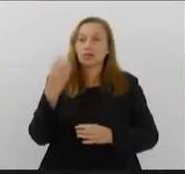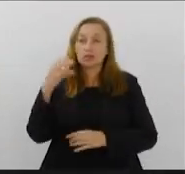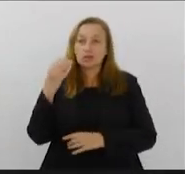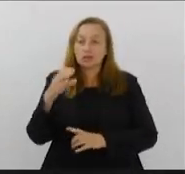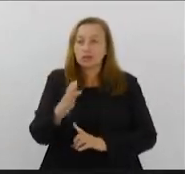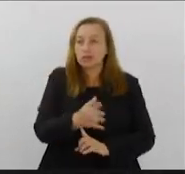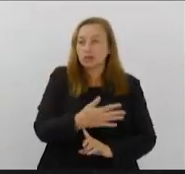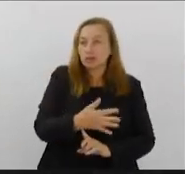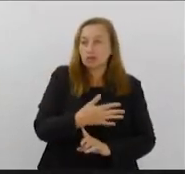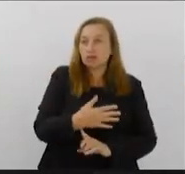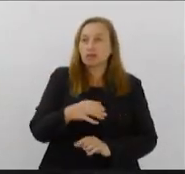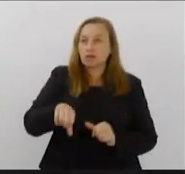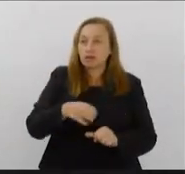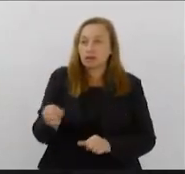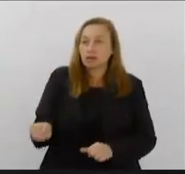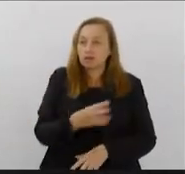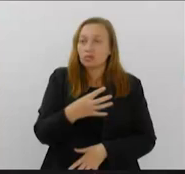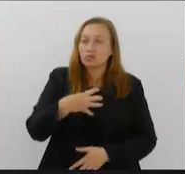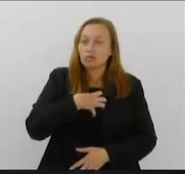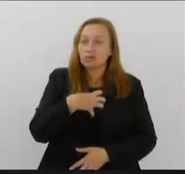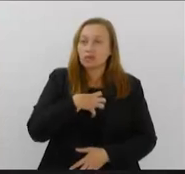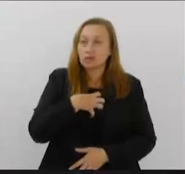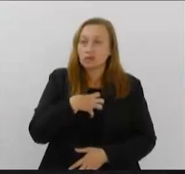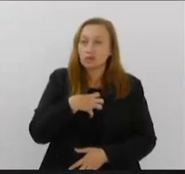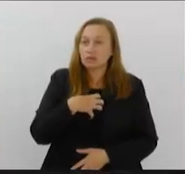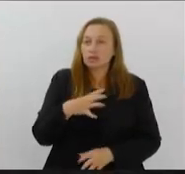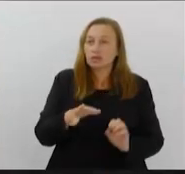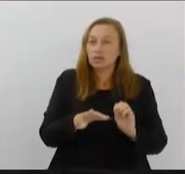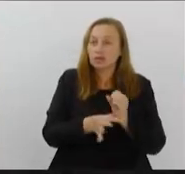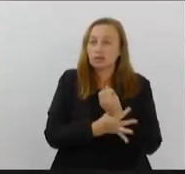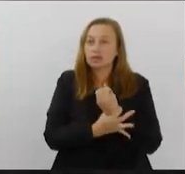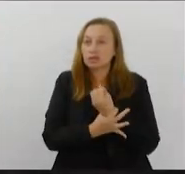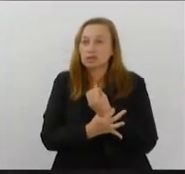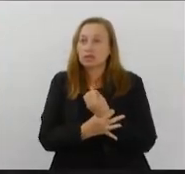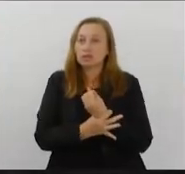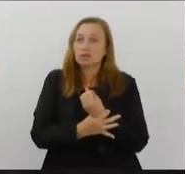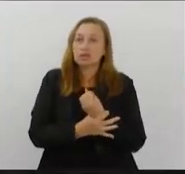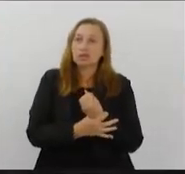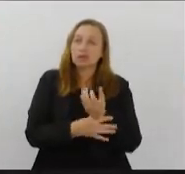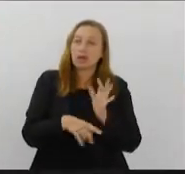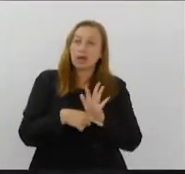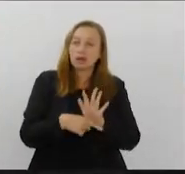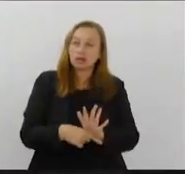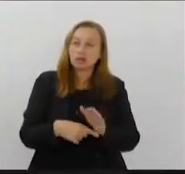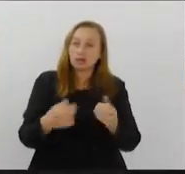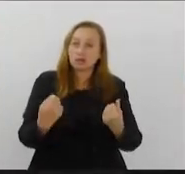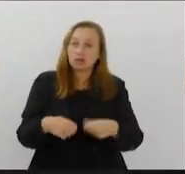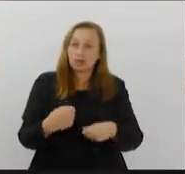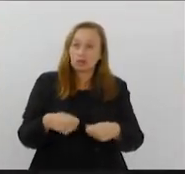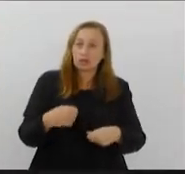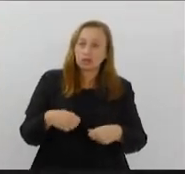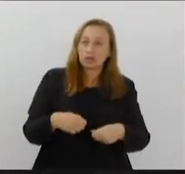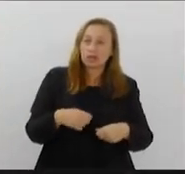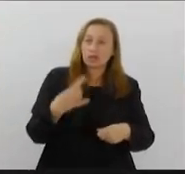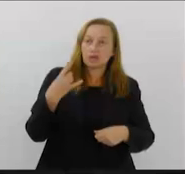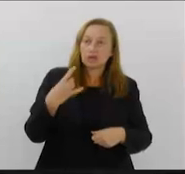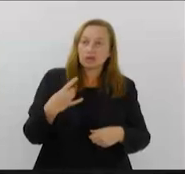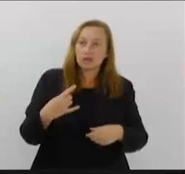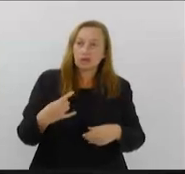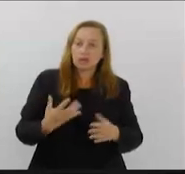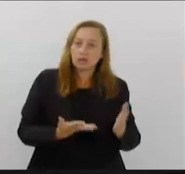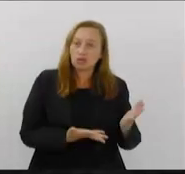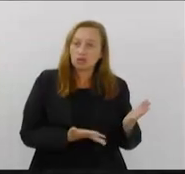e Inovação, no sentido de garantir assistências necessárias e atratividade dos